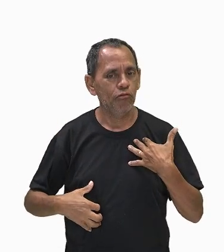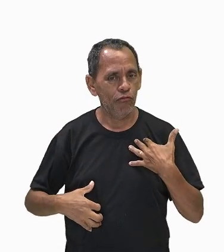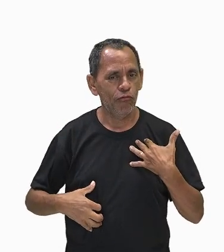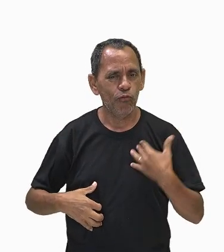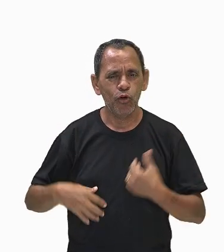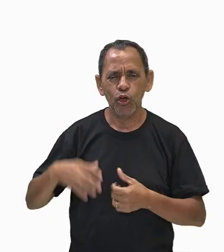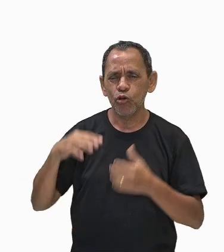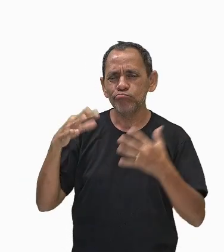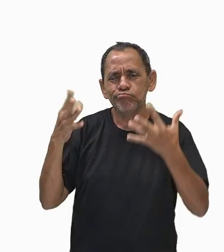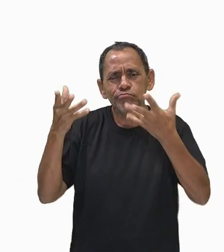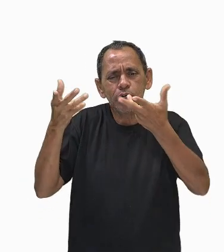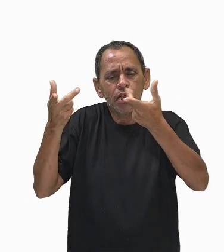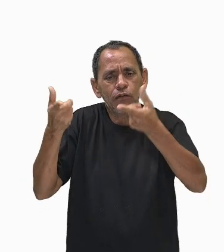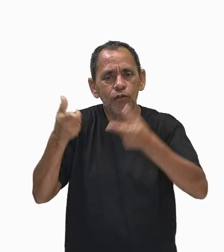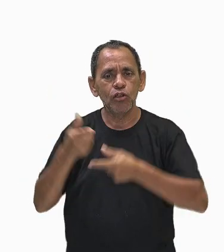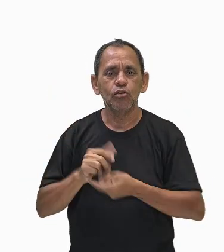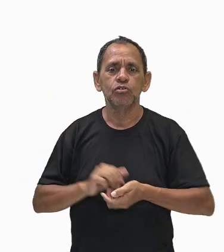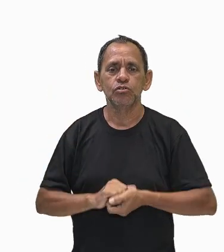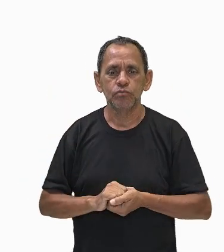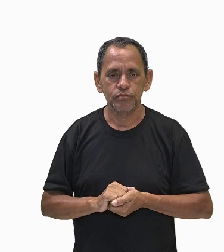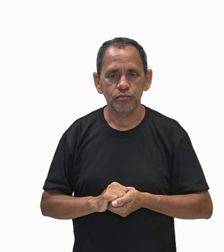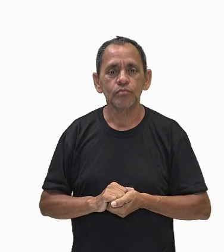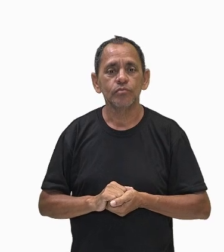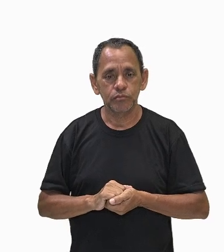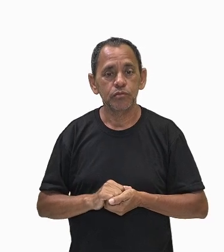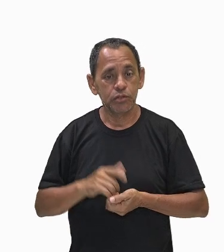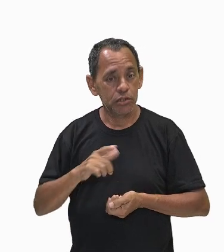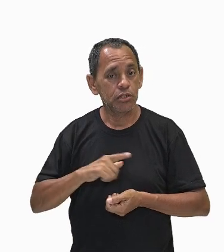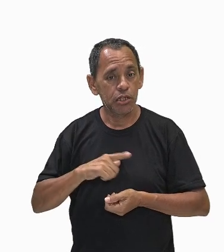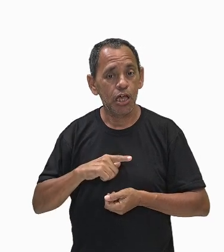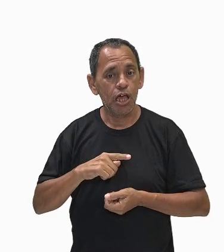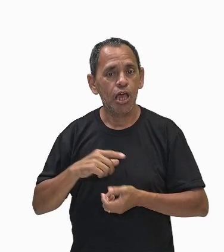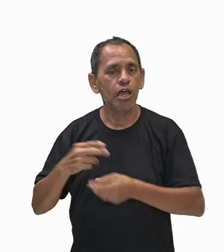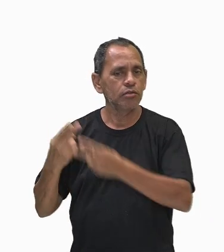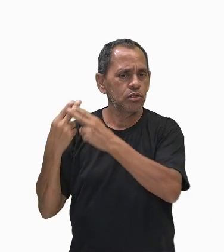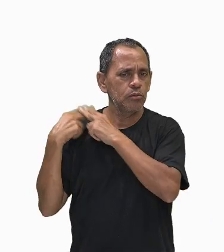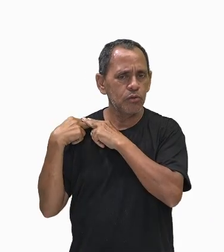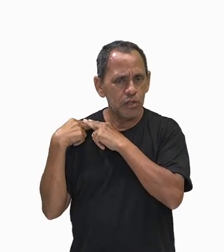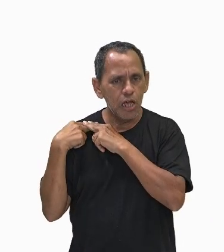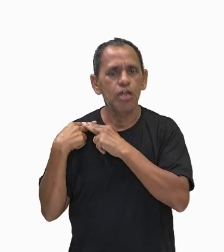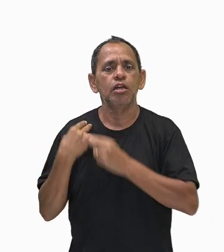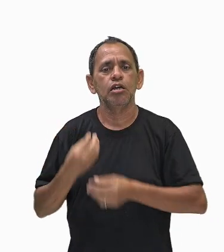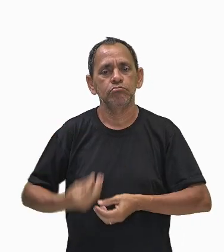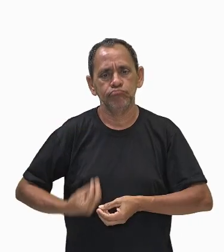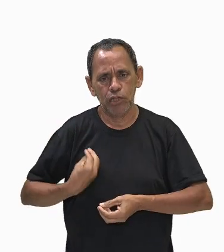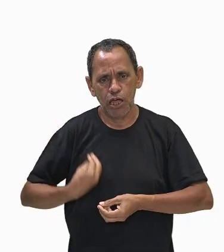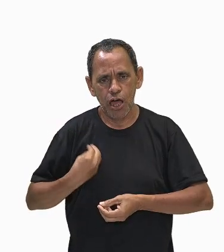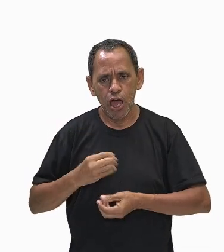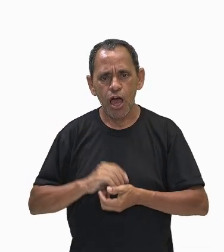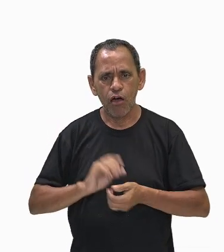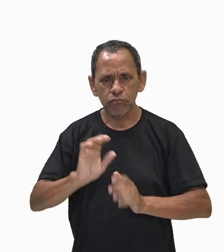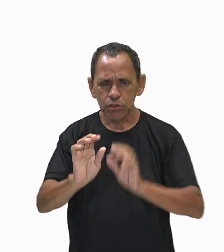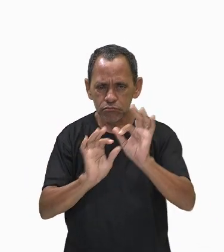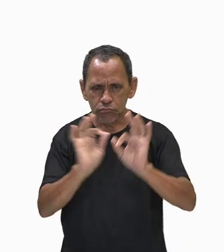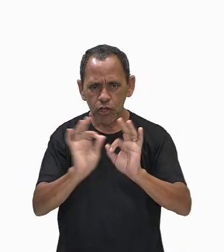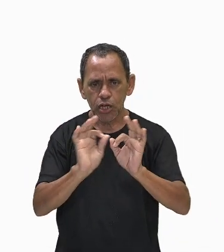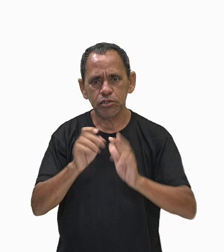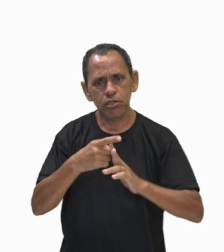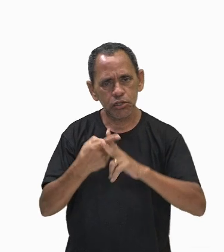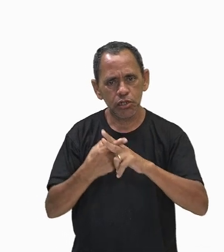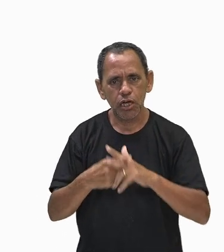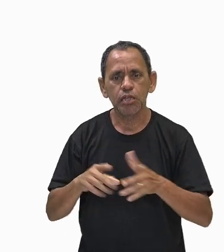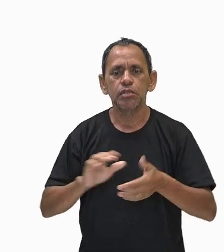urinário vão desempenhar um papel crucial aí na manutenção da vida. Convido vocês a explorar comigo a